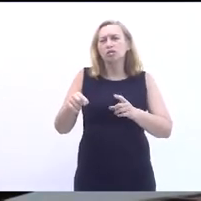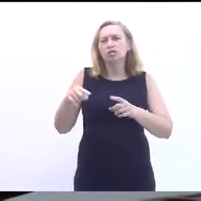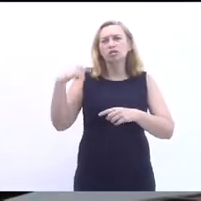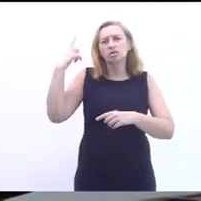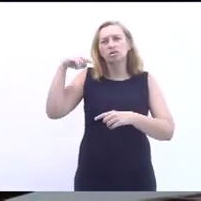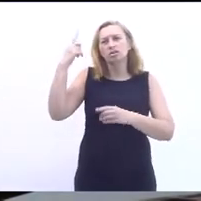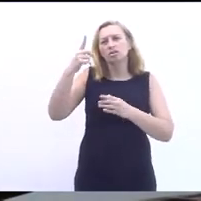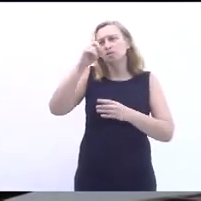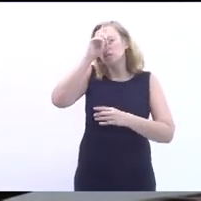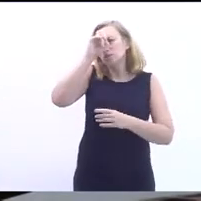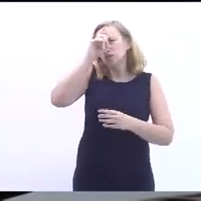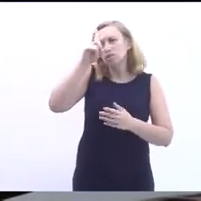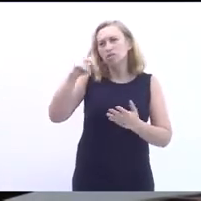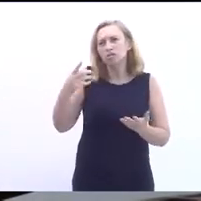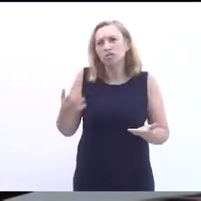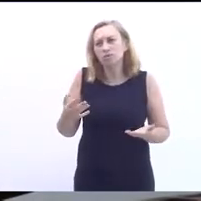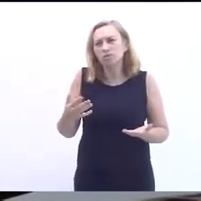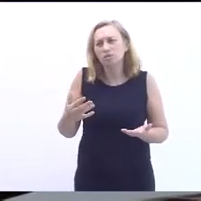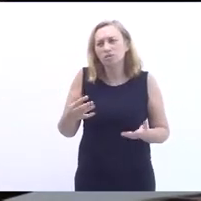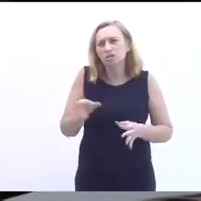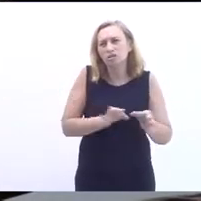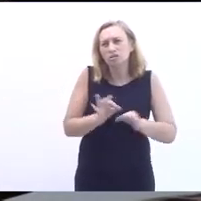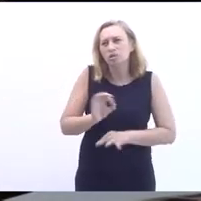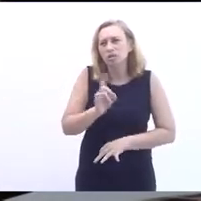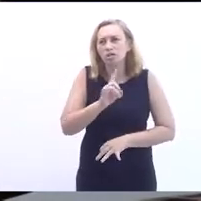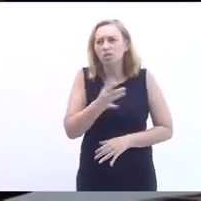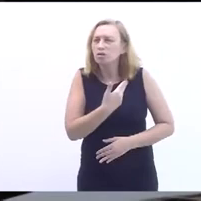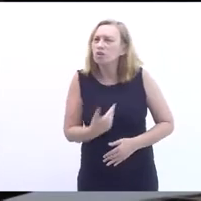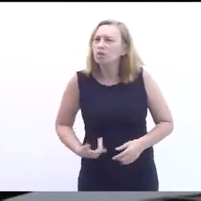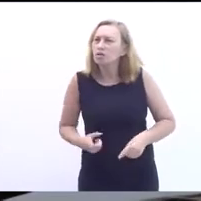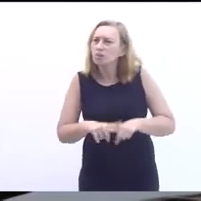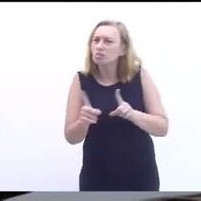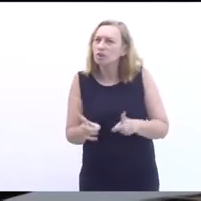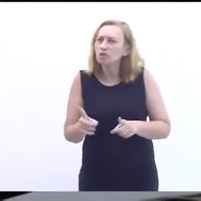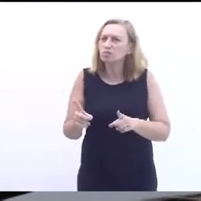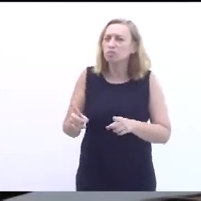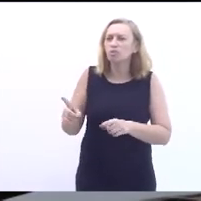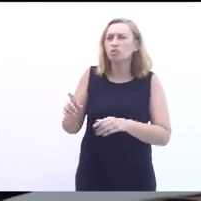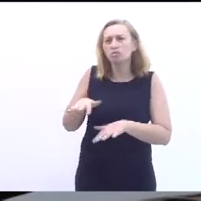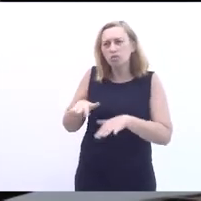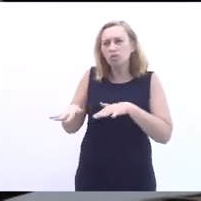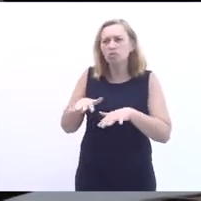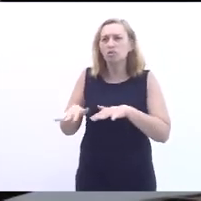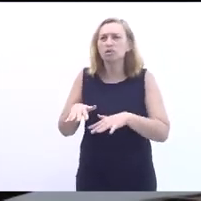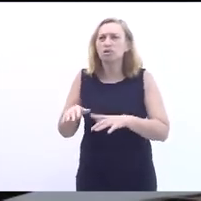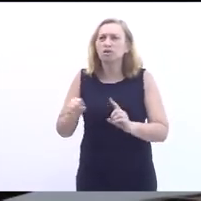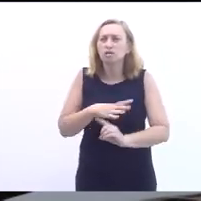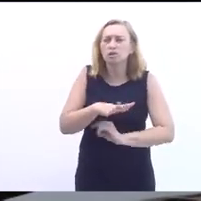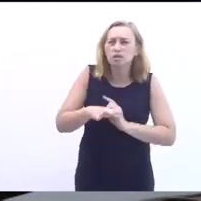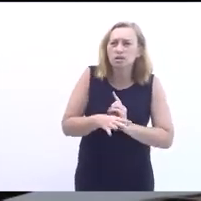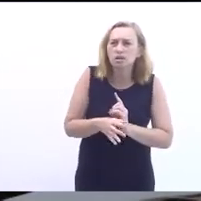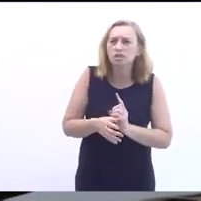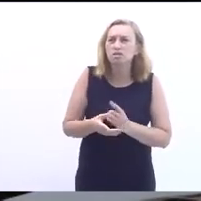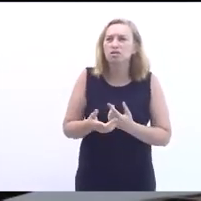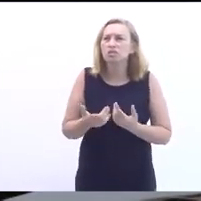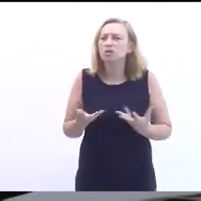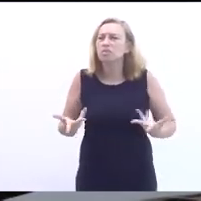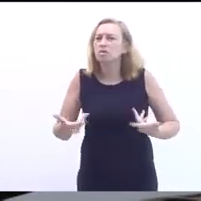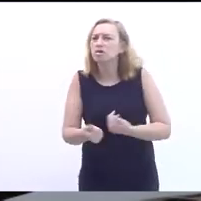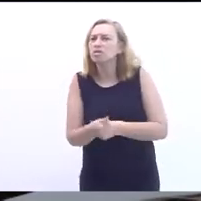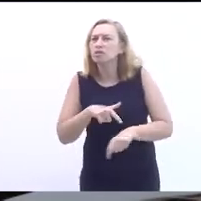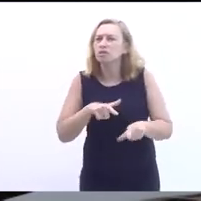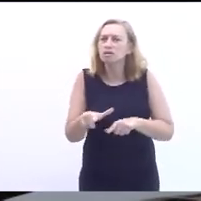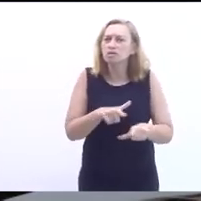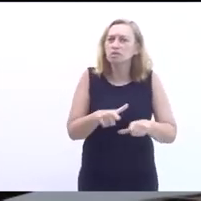você é nada não pro governo mas por identidade movimentos sociais né vão ter visto de